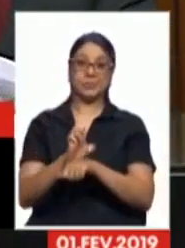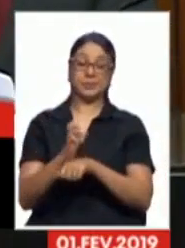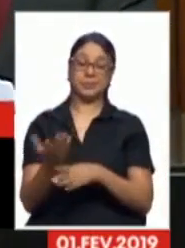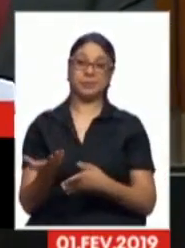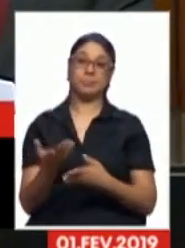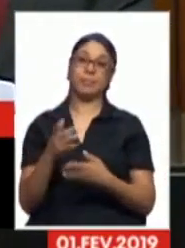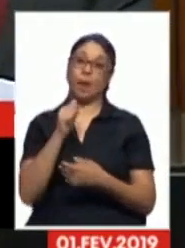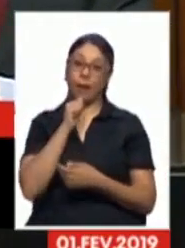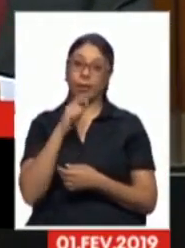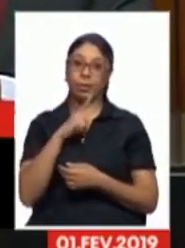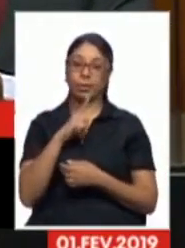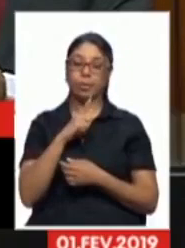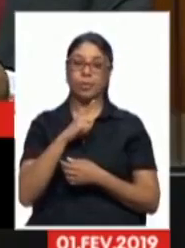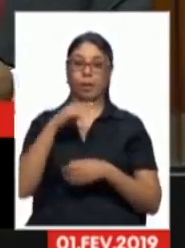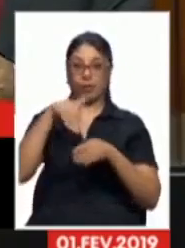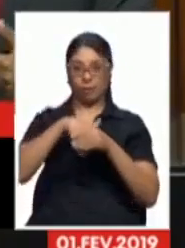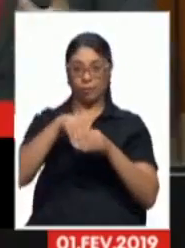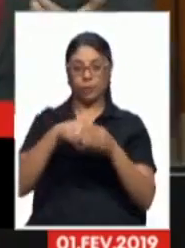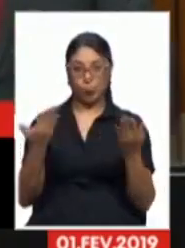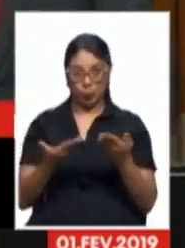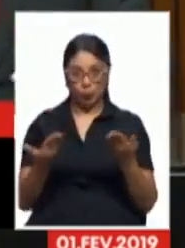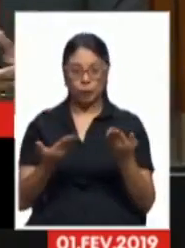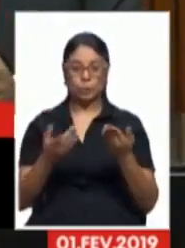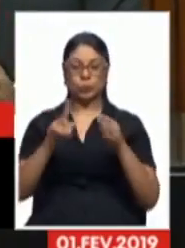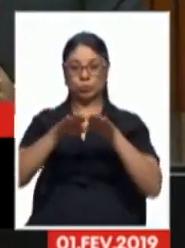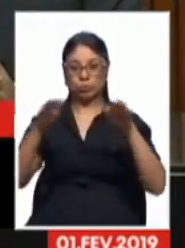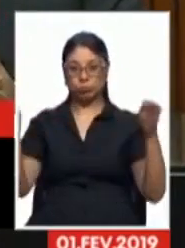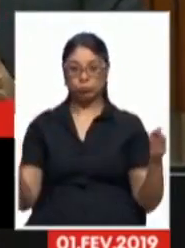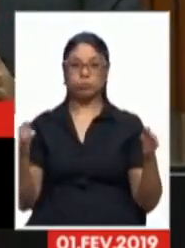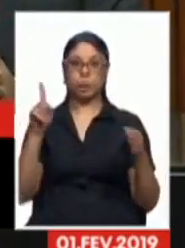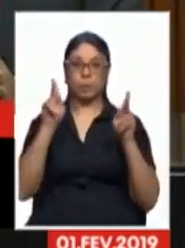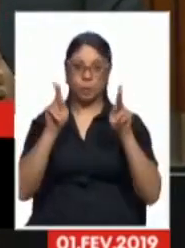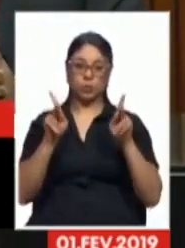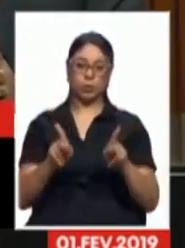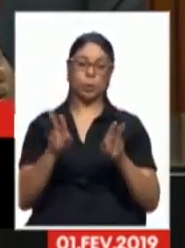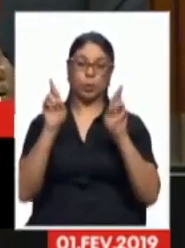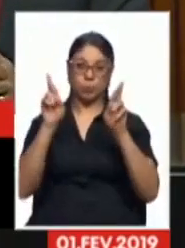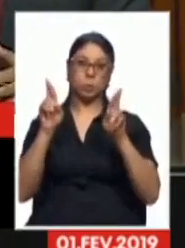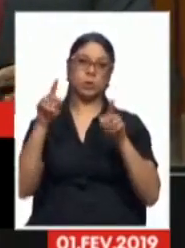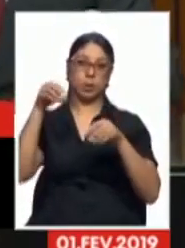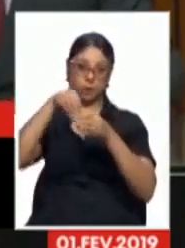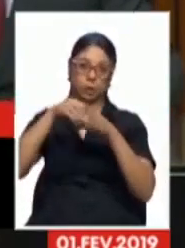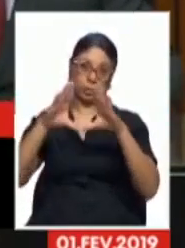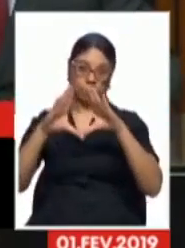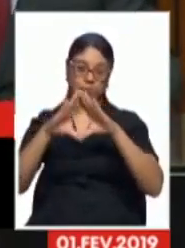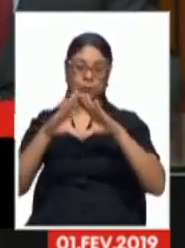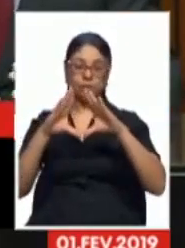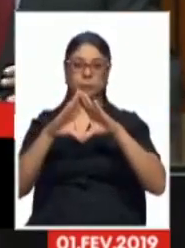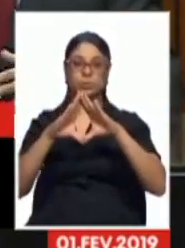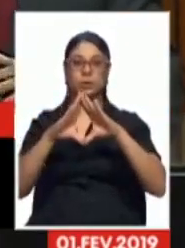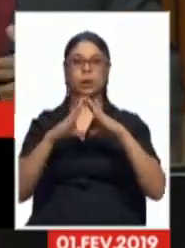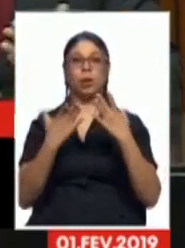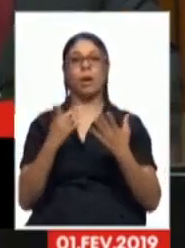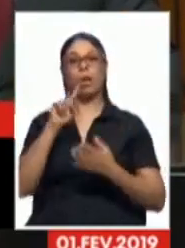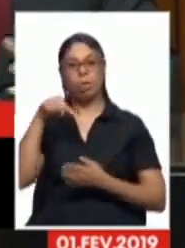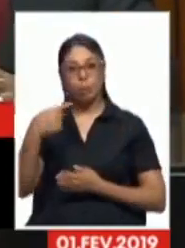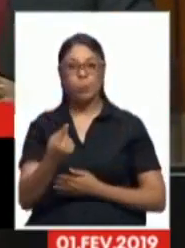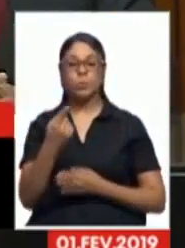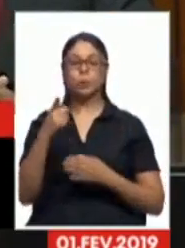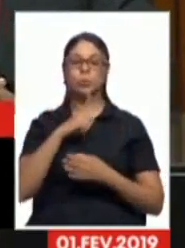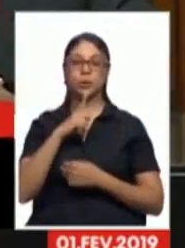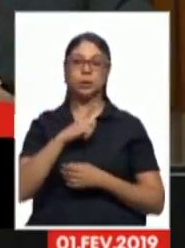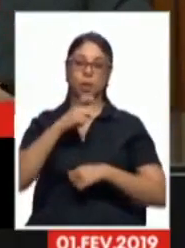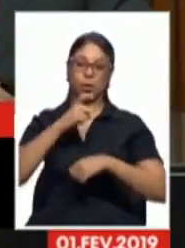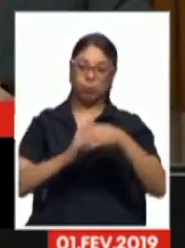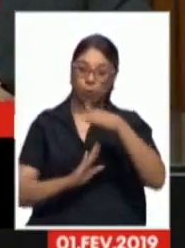a eleição da mesa diretora da Casa e, após a eleição da mesa diretora, será aberto um prazo para que os partidos